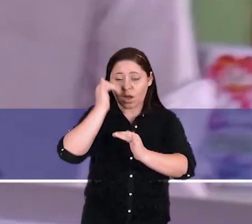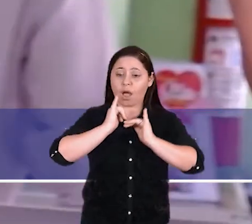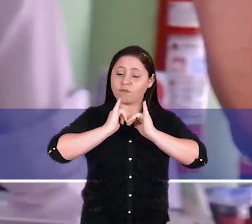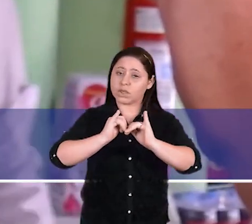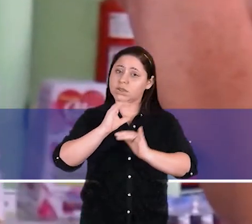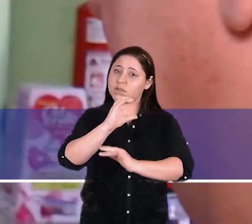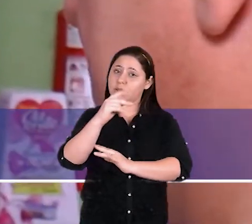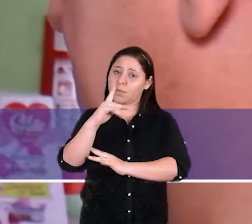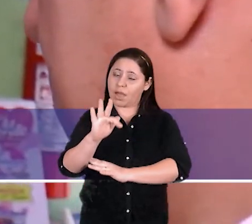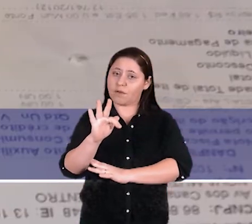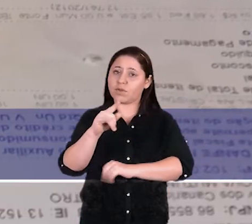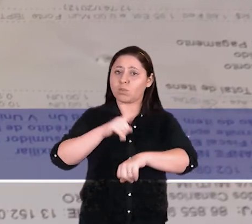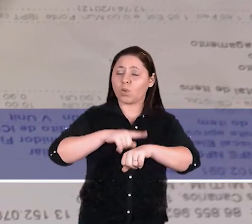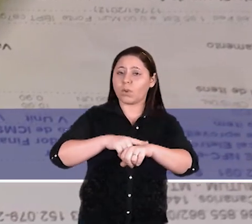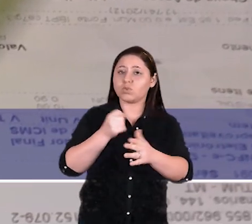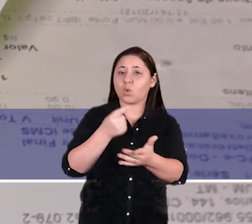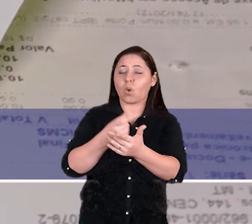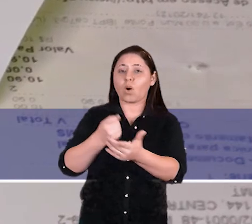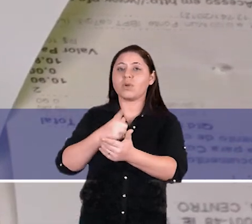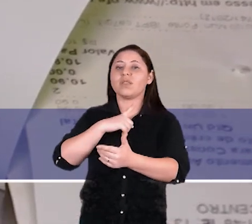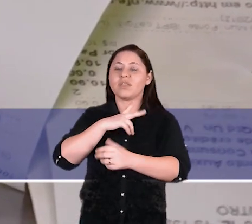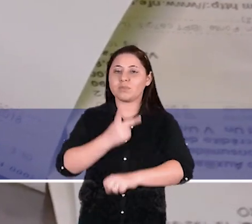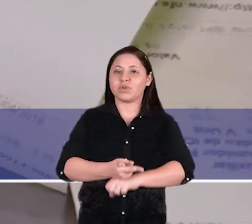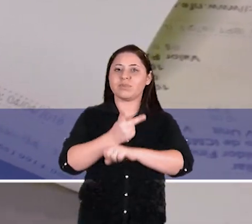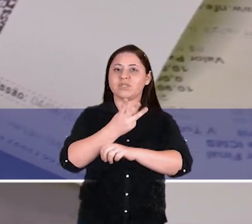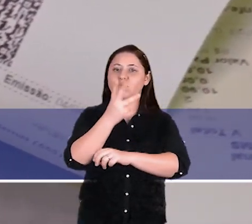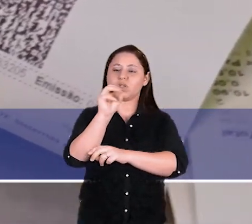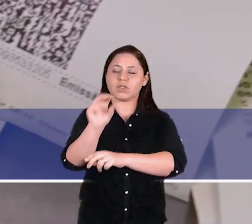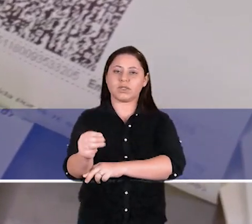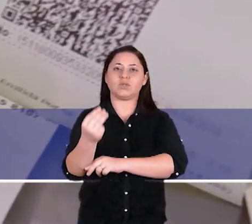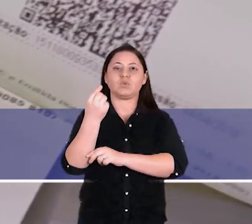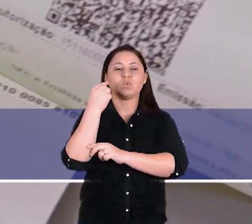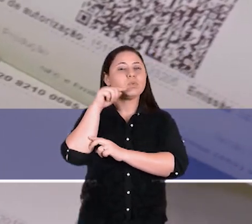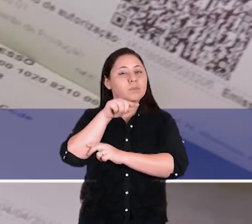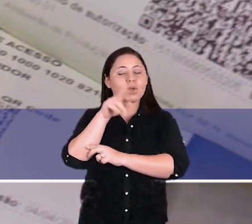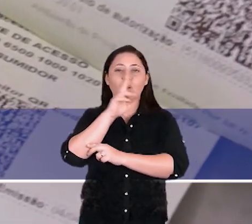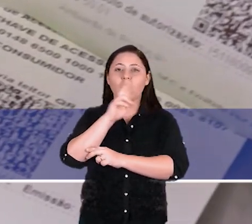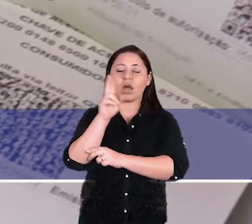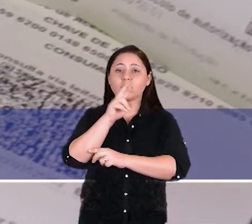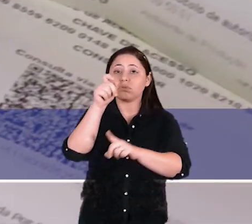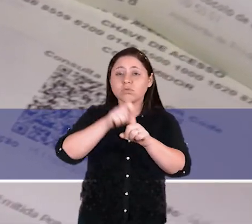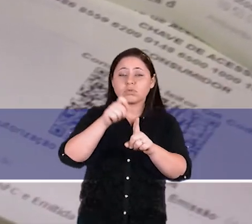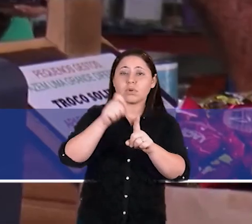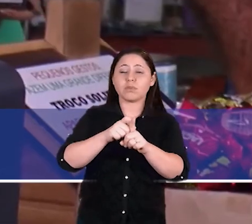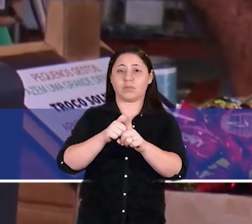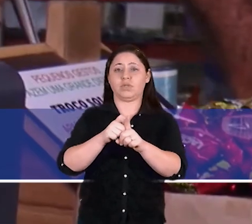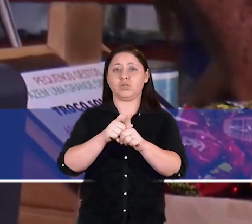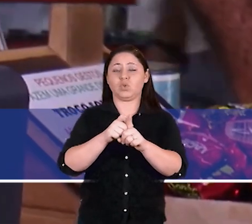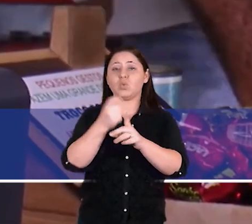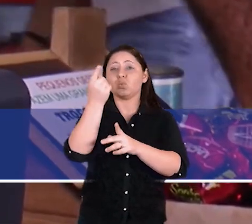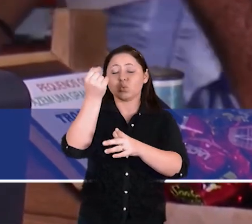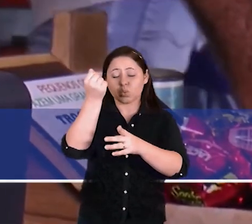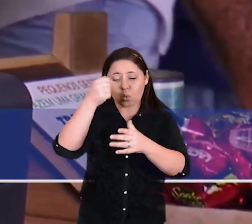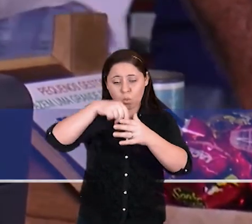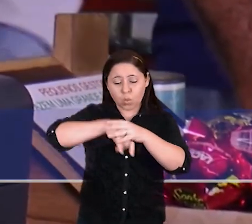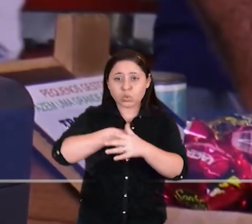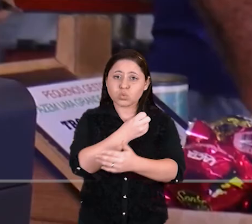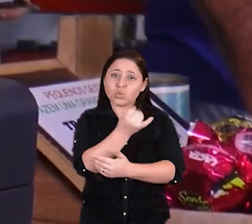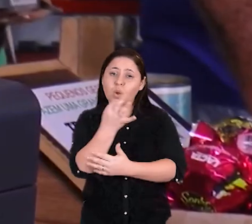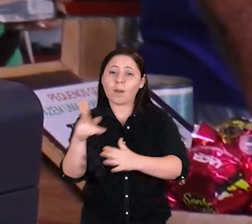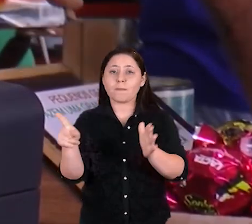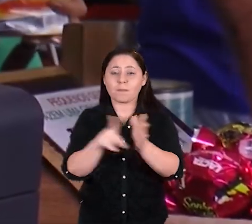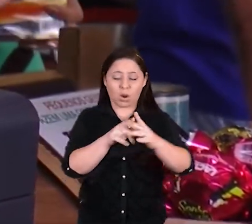seu CPF no ato da compra passa a concorrer a prêmios de R$ 300 mil todos os meses. Os números do sorteio